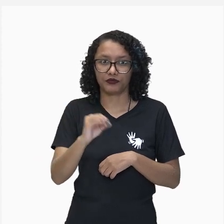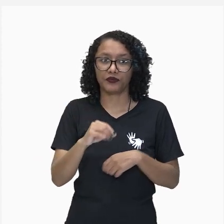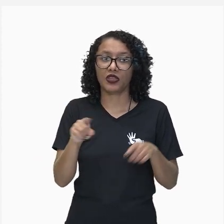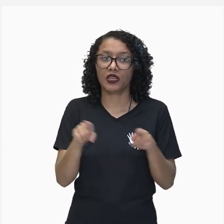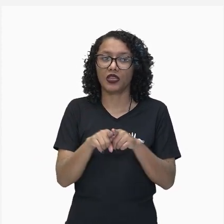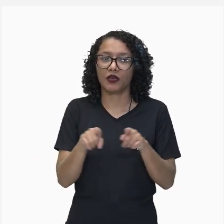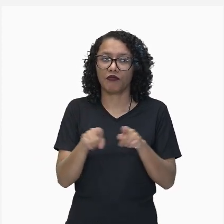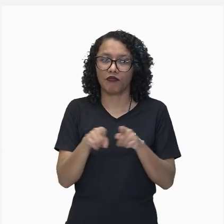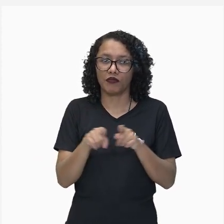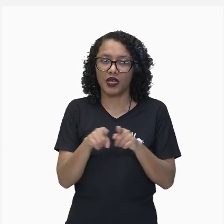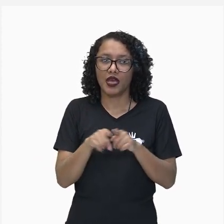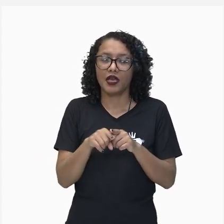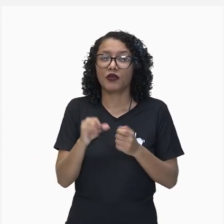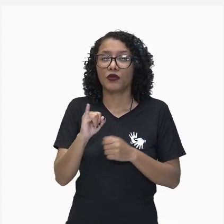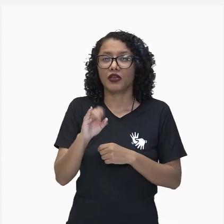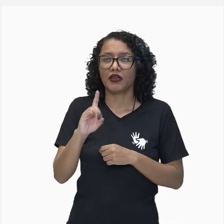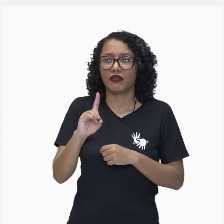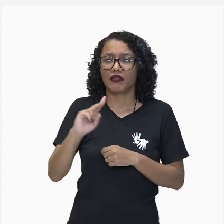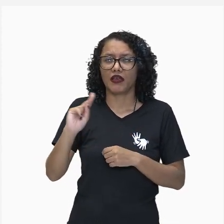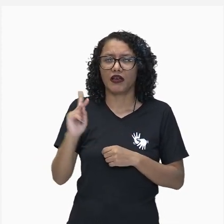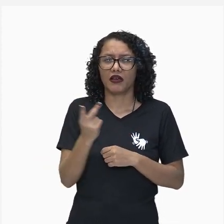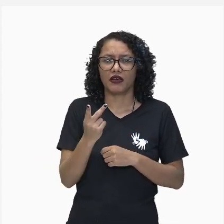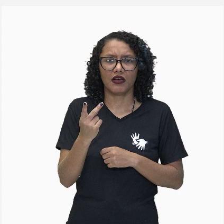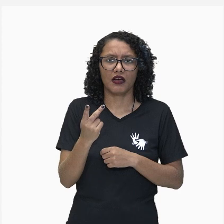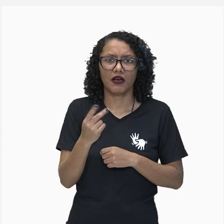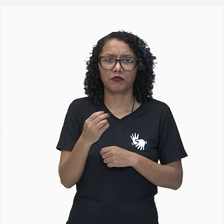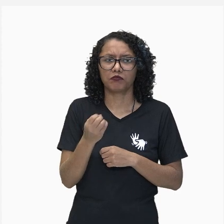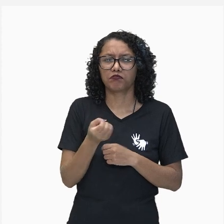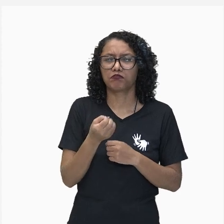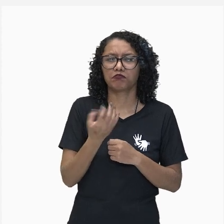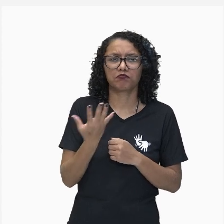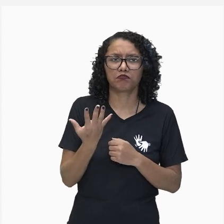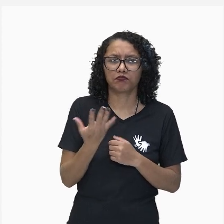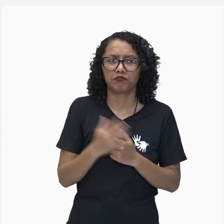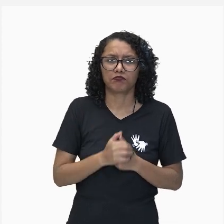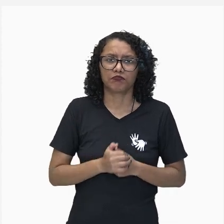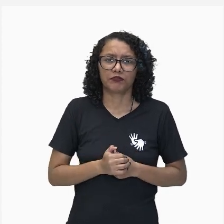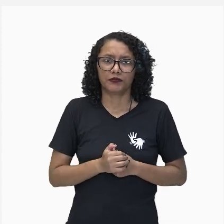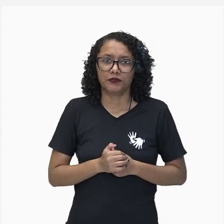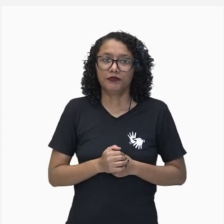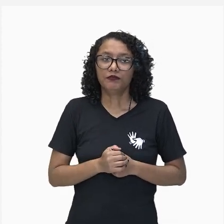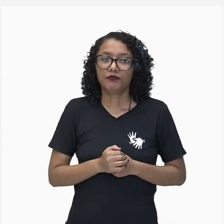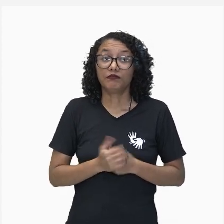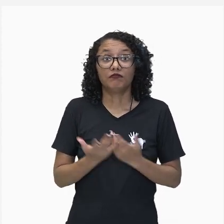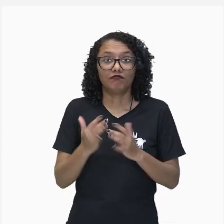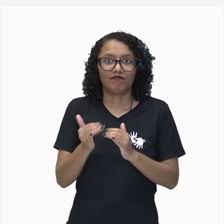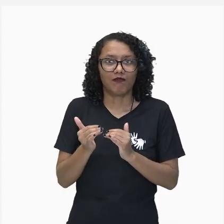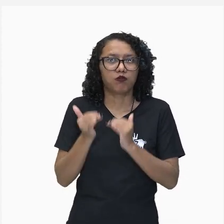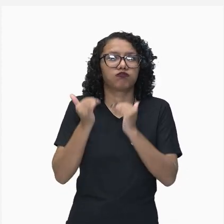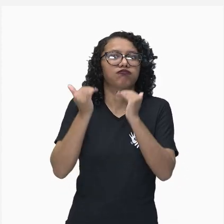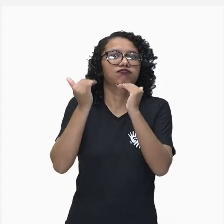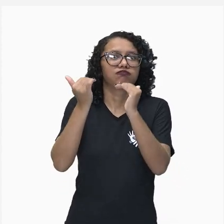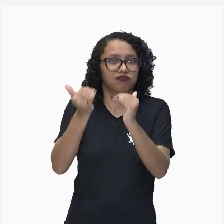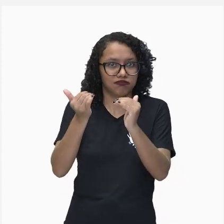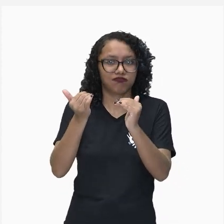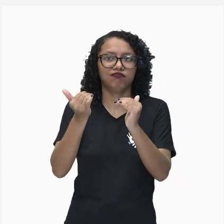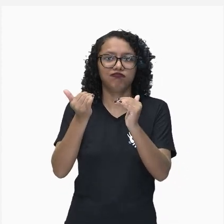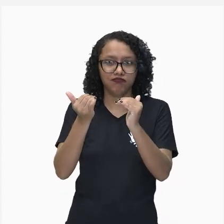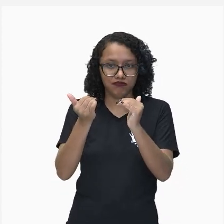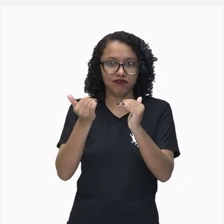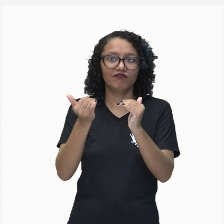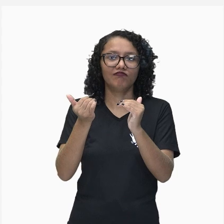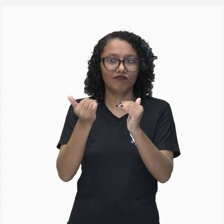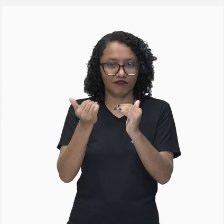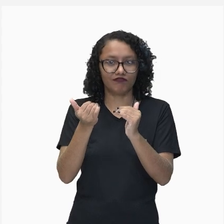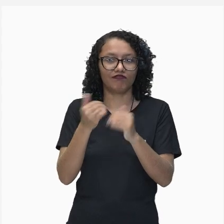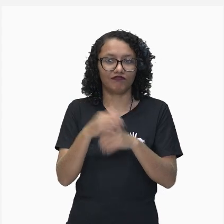de Desenvolvimento Humano, o IDH, ele vai ser considerado muito alto, de acordo com